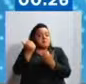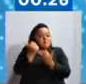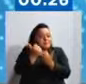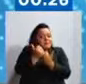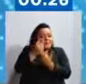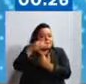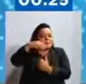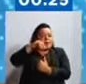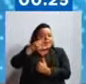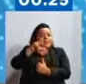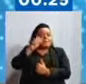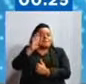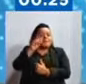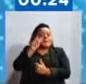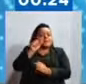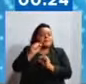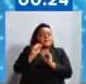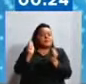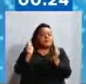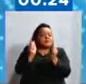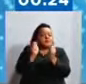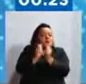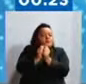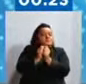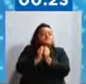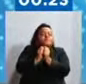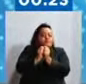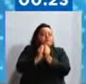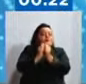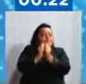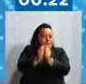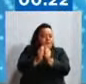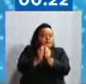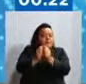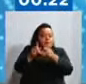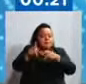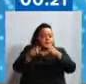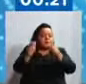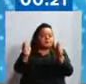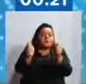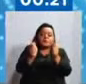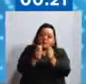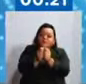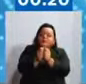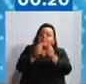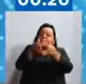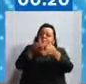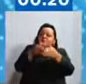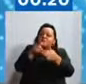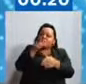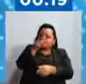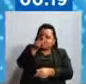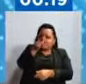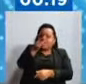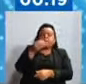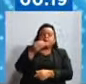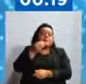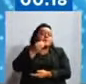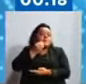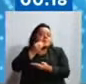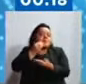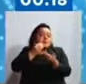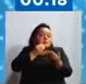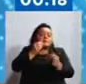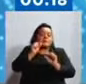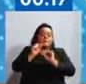a Milene Barreto. Nós nos colocamos nesta condição. O que a gente pede para você é uma oportunidade. Hoje eu tenho